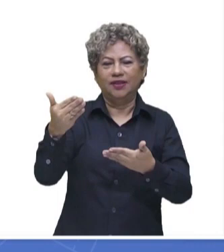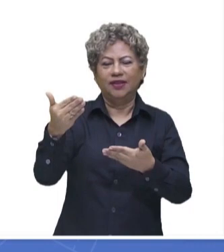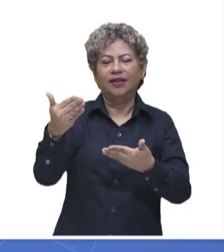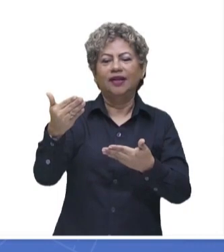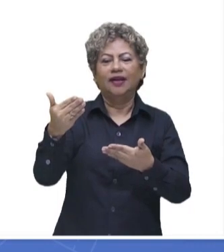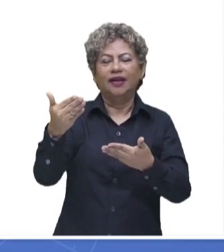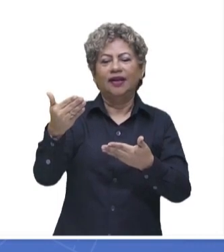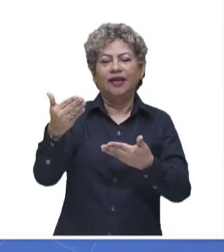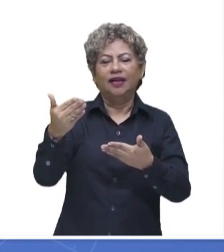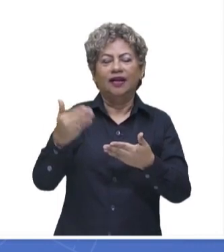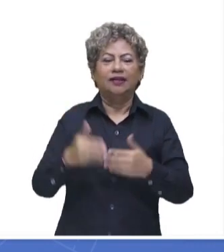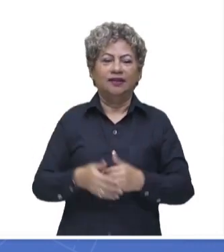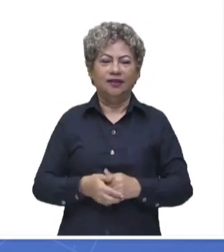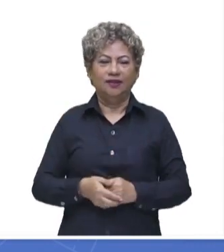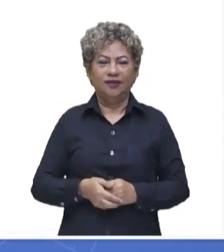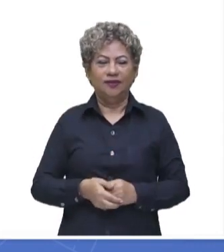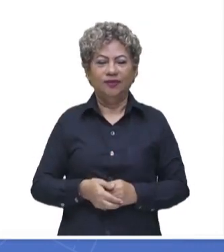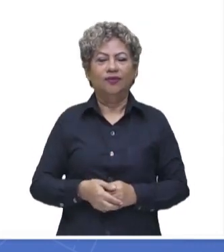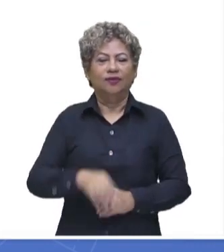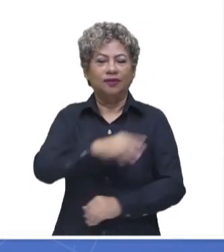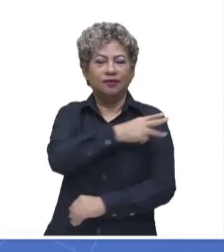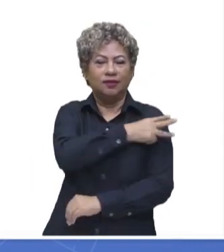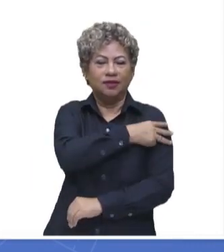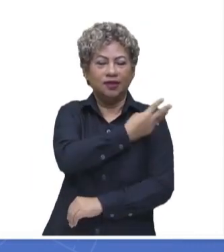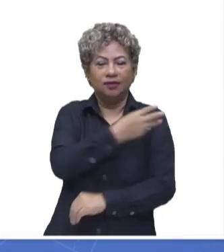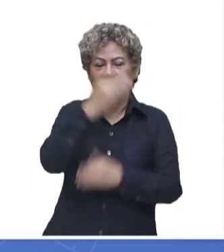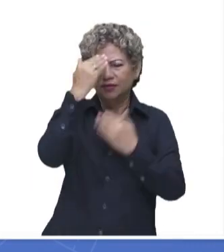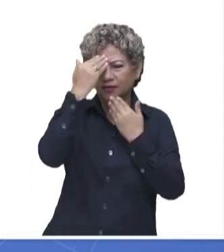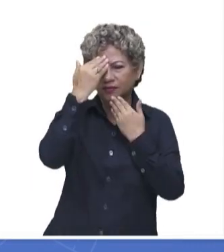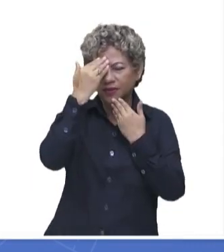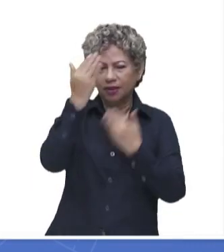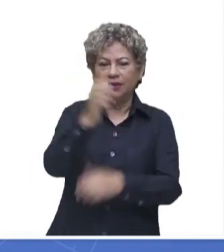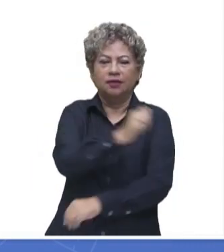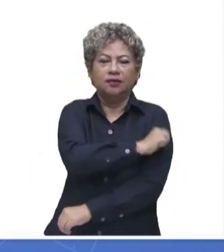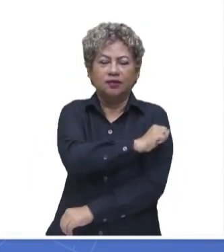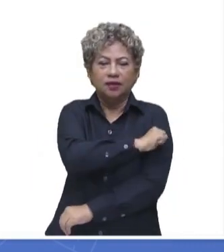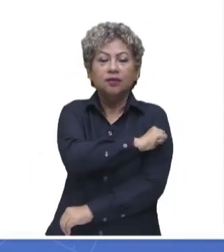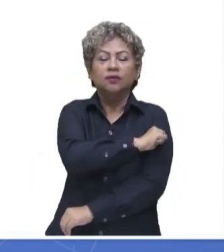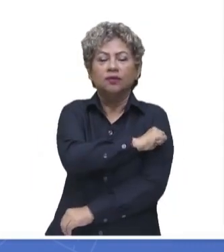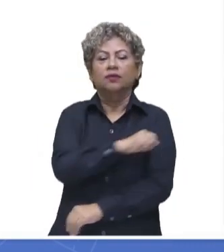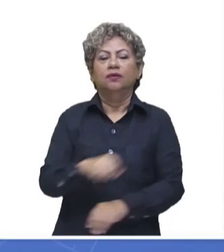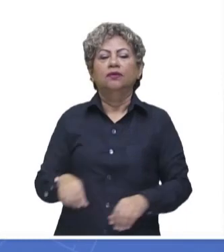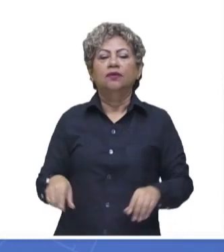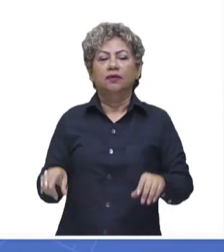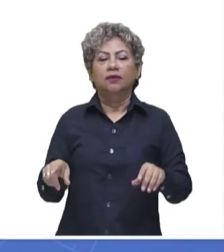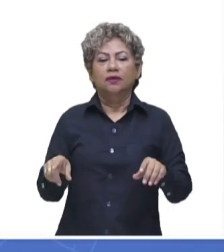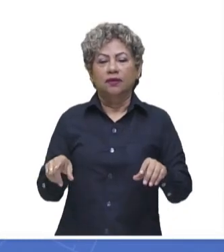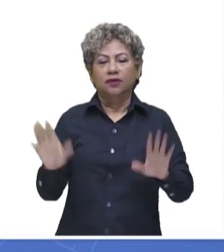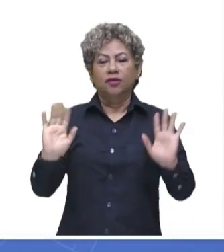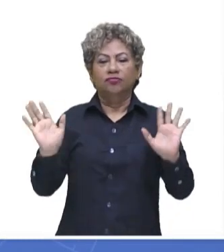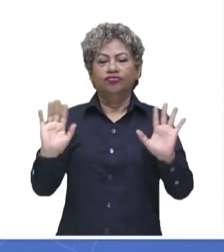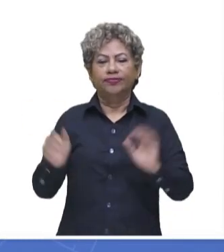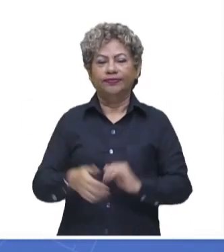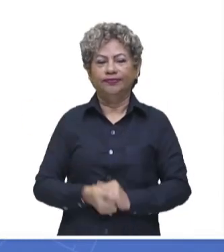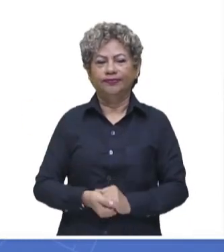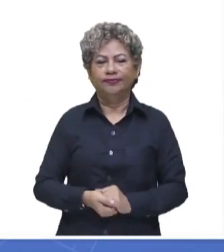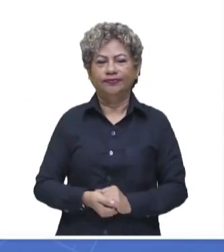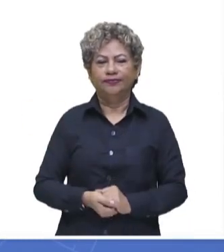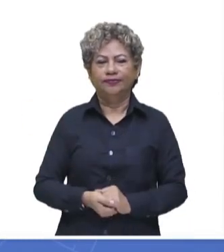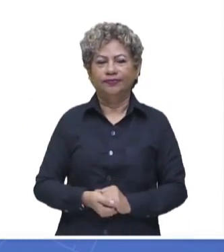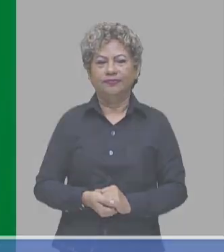Casa, da participação aqui do terceiro ano. A gente agradece mais uma vez a participação. A gente se vê por aí, até mais.